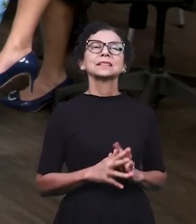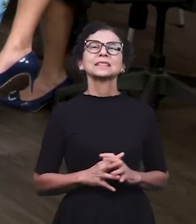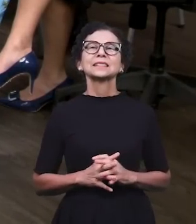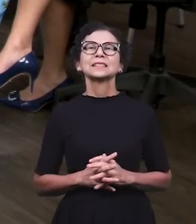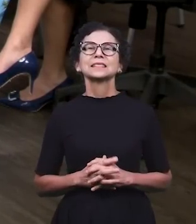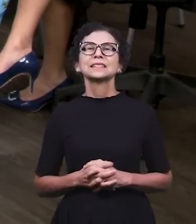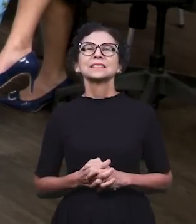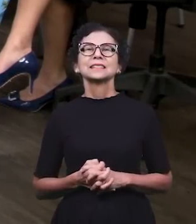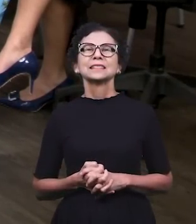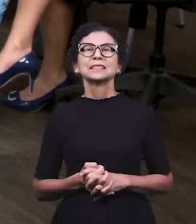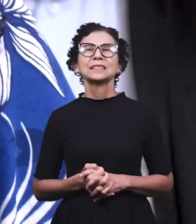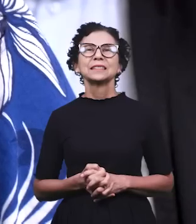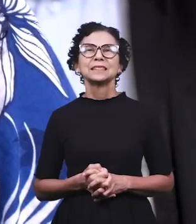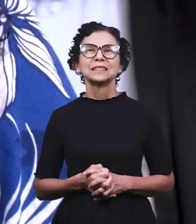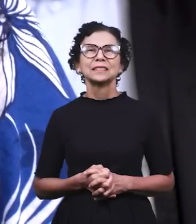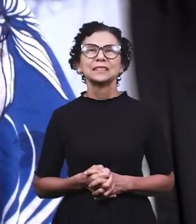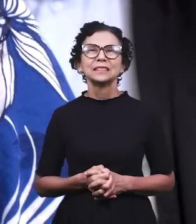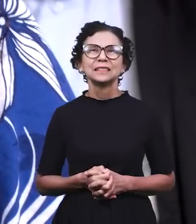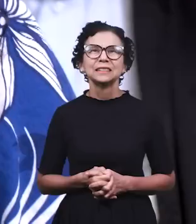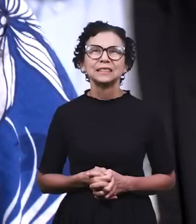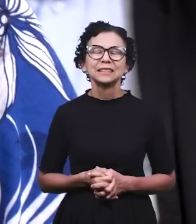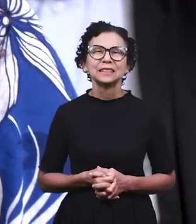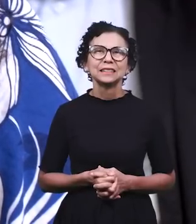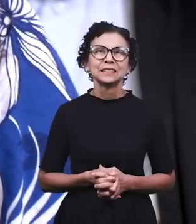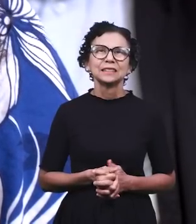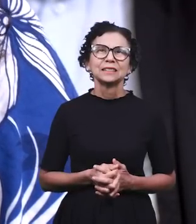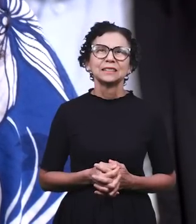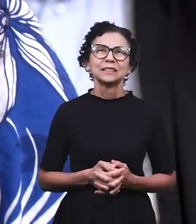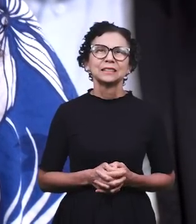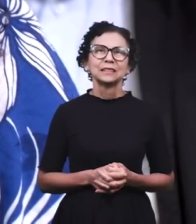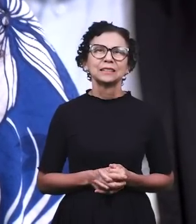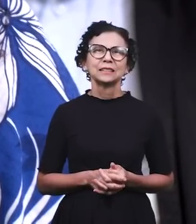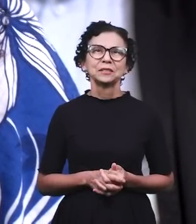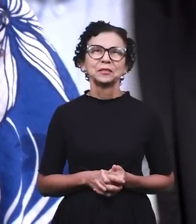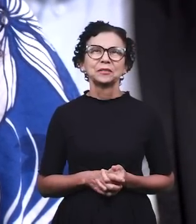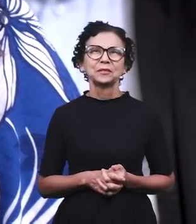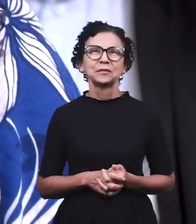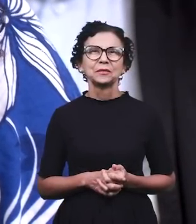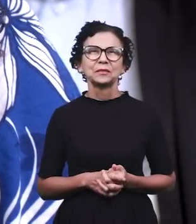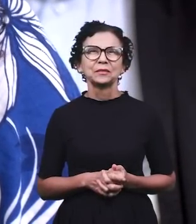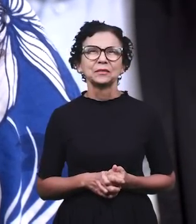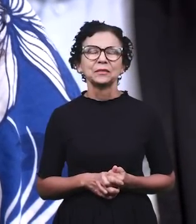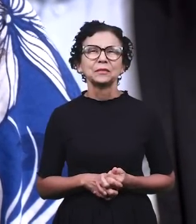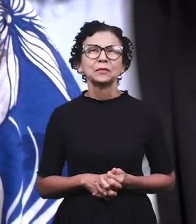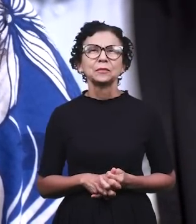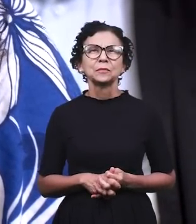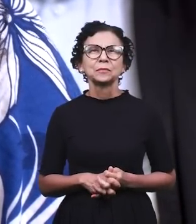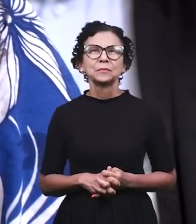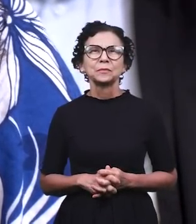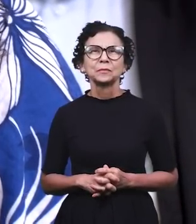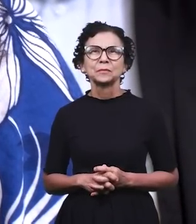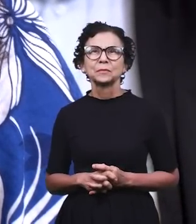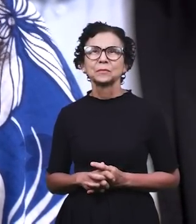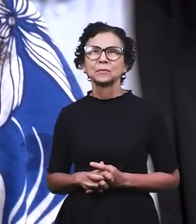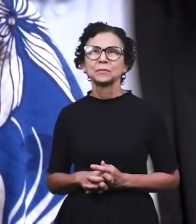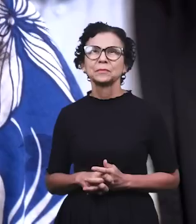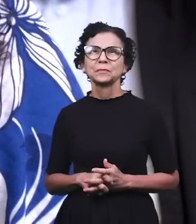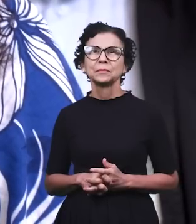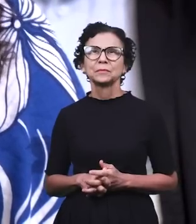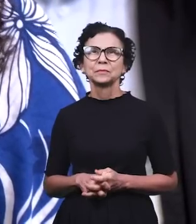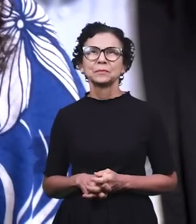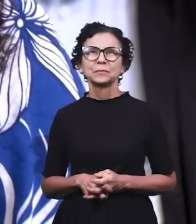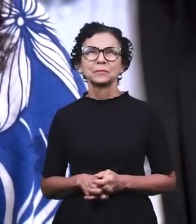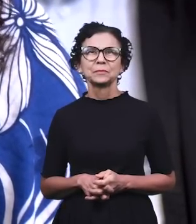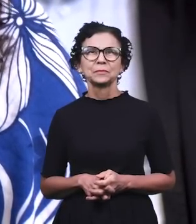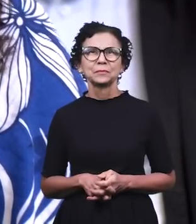aqui, hein, Amadeu? Já então que esse varão ele tem a oportunidade de pregar mesmo quando o pastor está presente, qual seria a